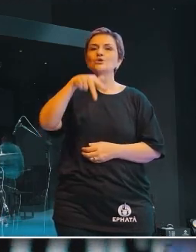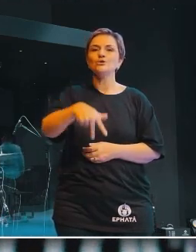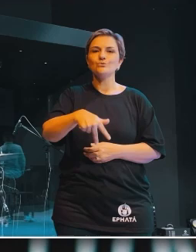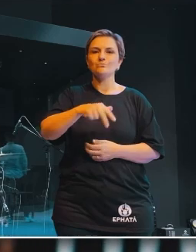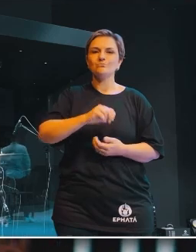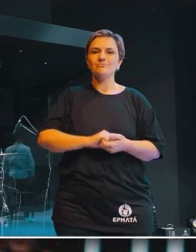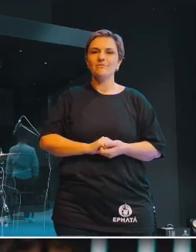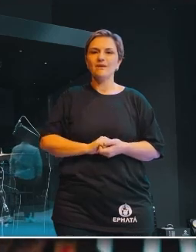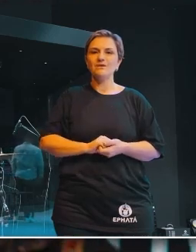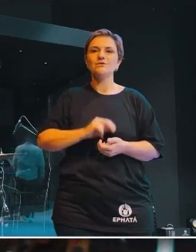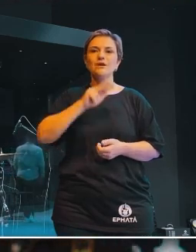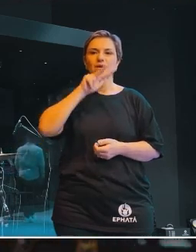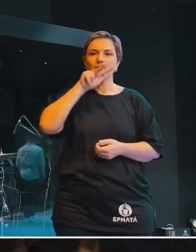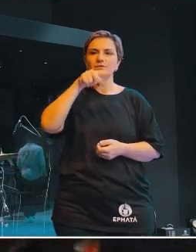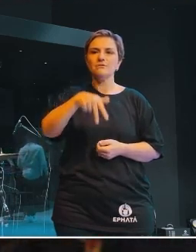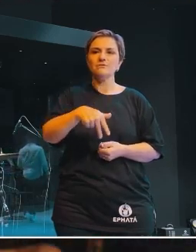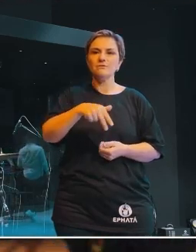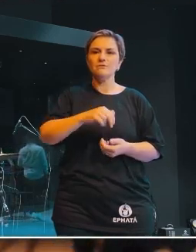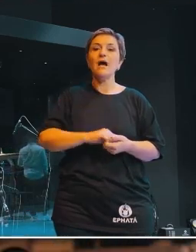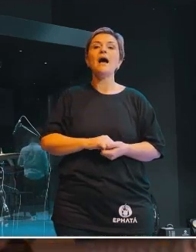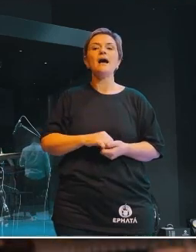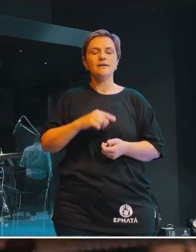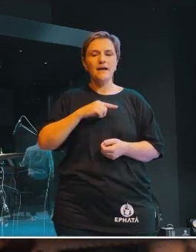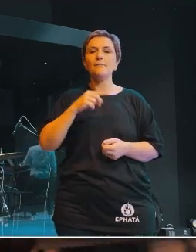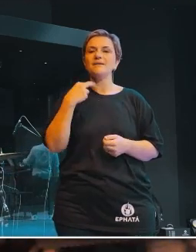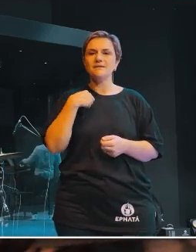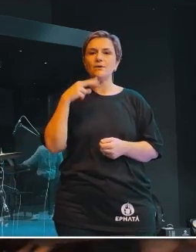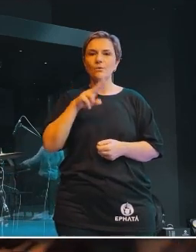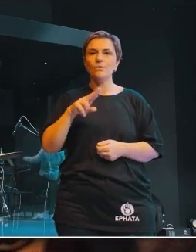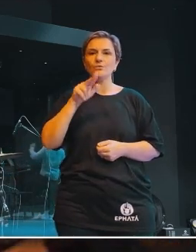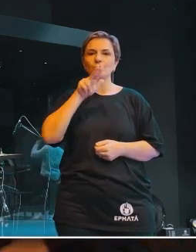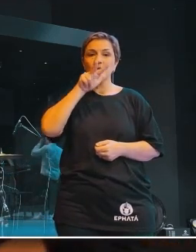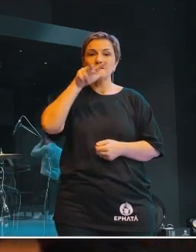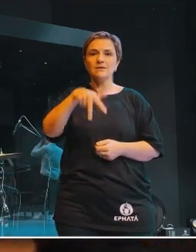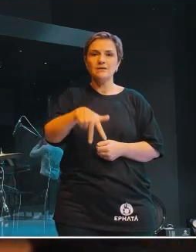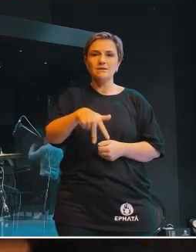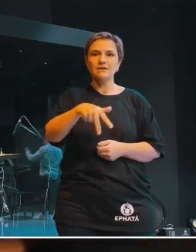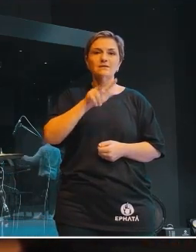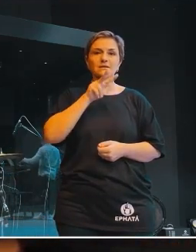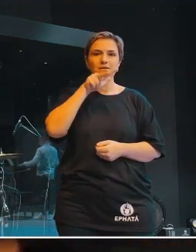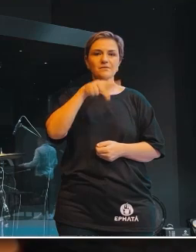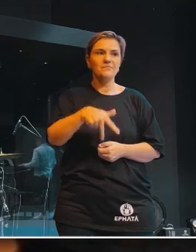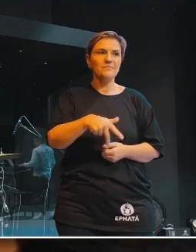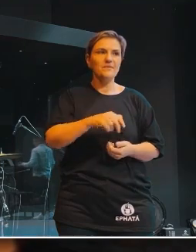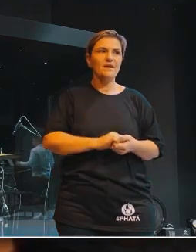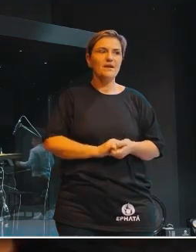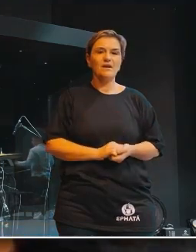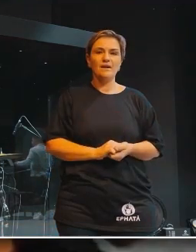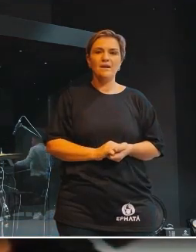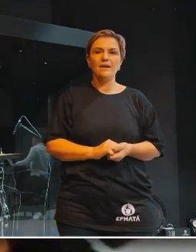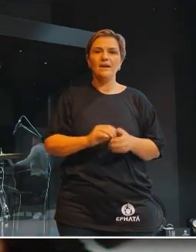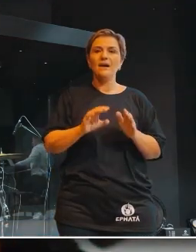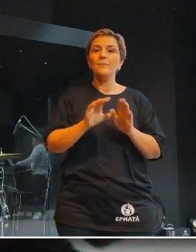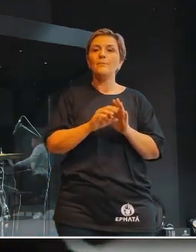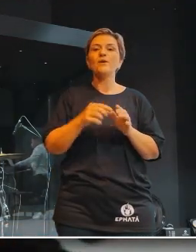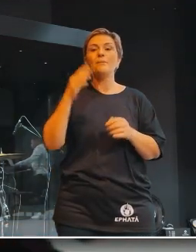mim 1 Samuel capítulo 17, versículo 24. Você ainda está